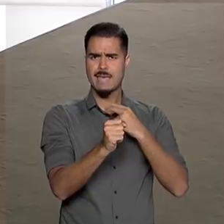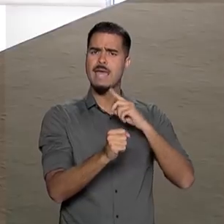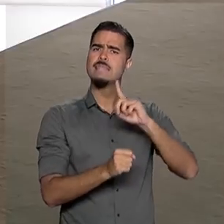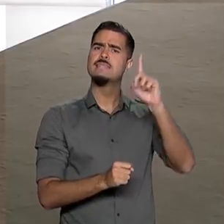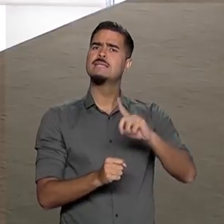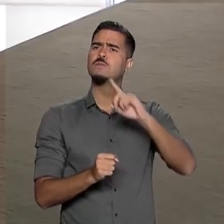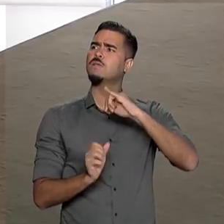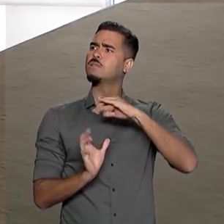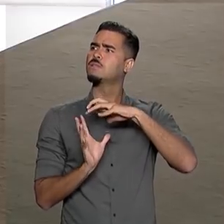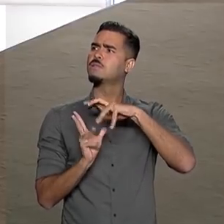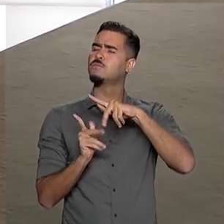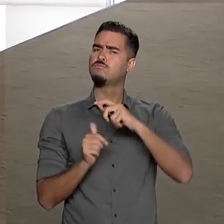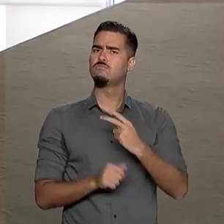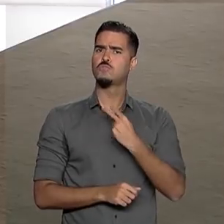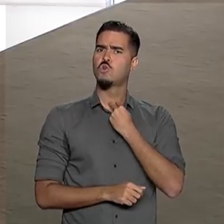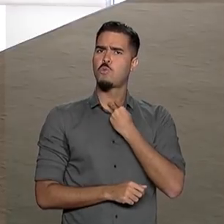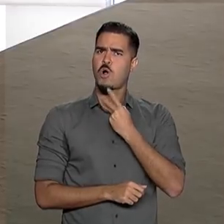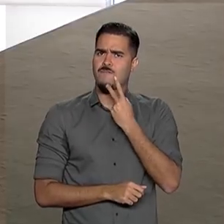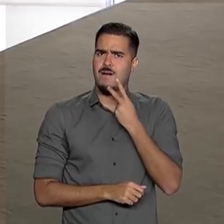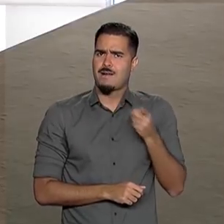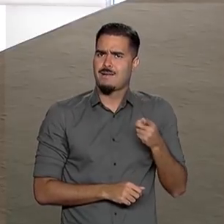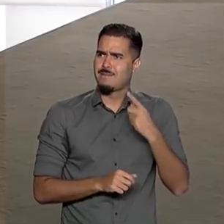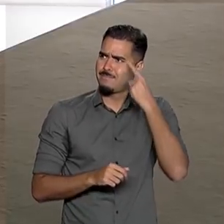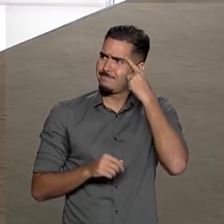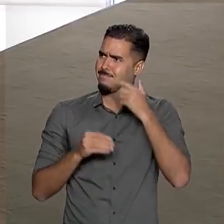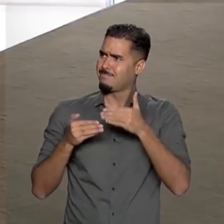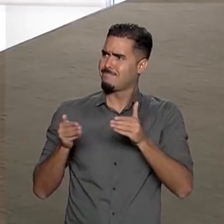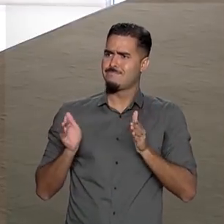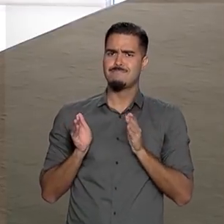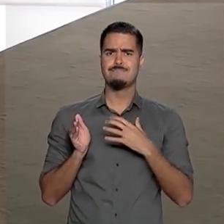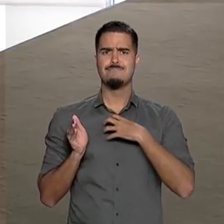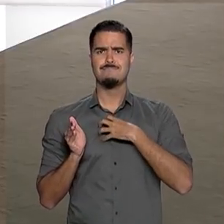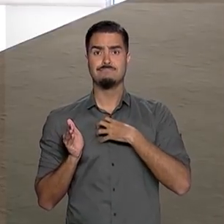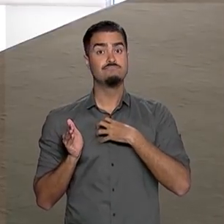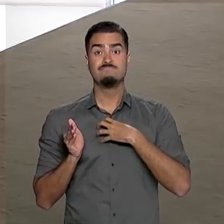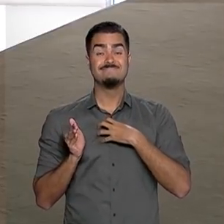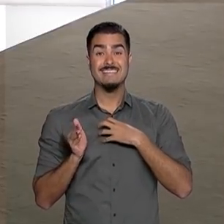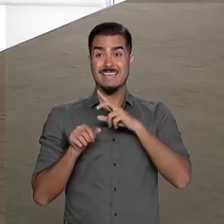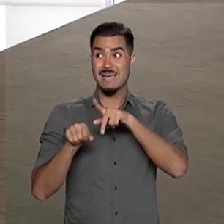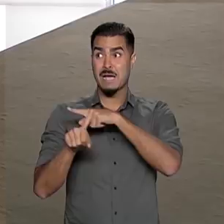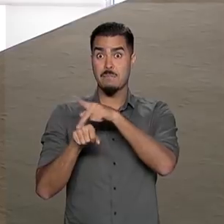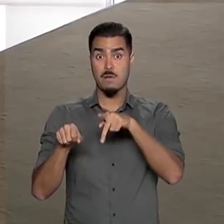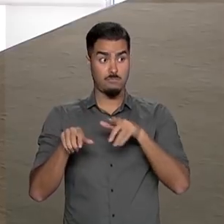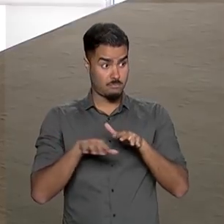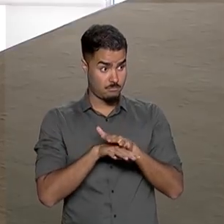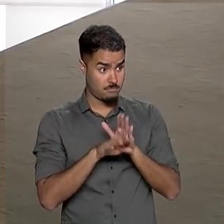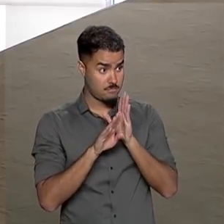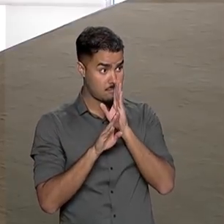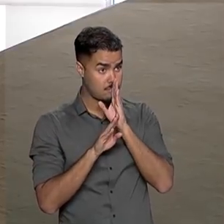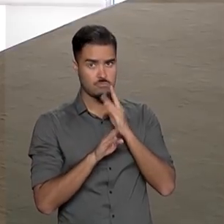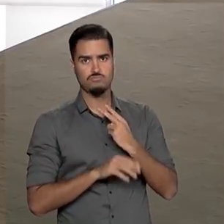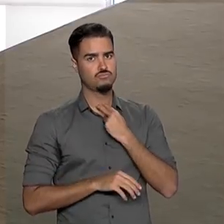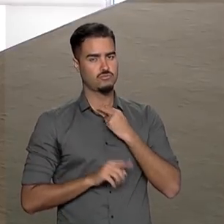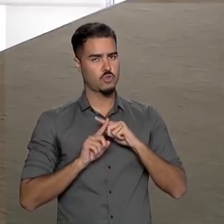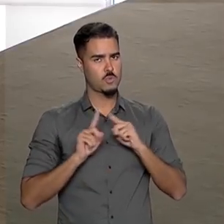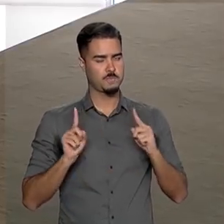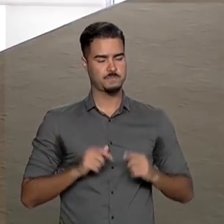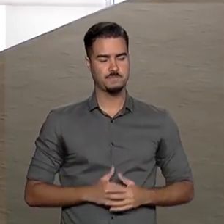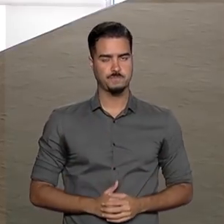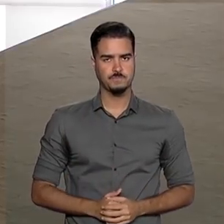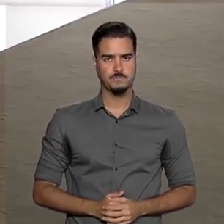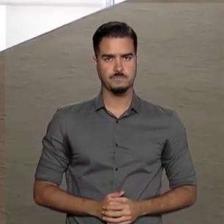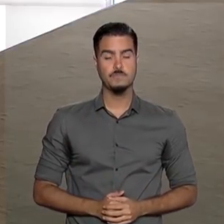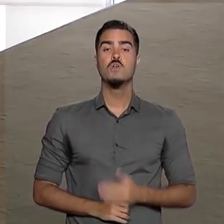internacional remotamente justifica e diante do qual nenhuma nação pode calar-se fecha aspas